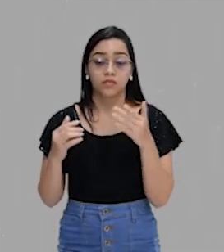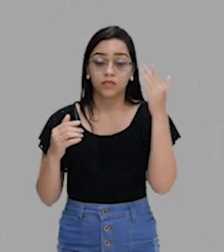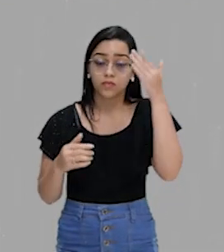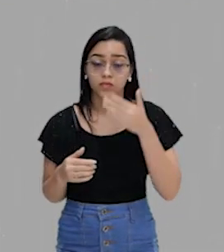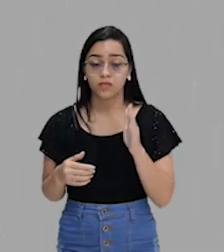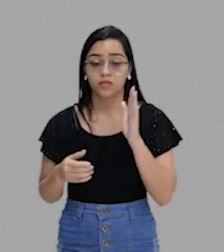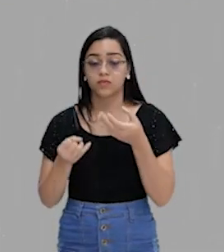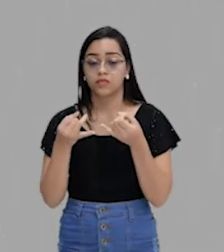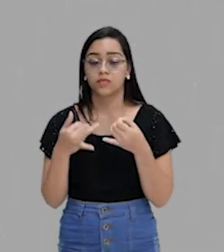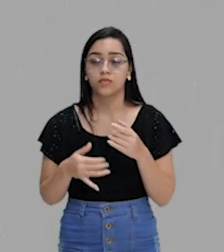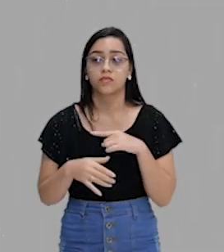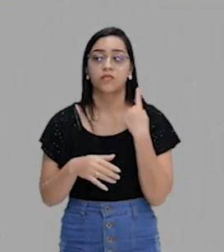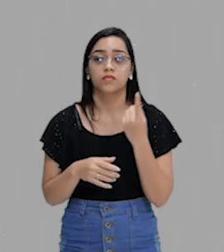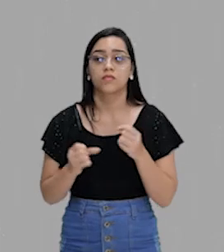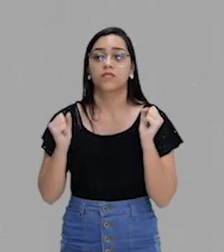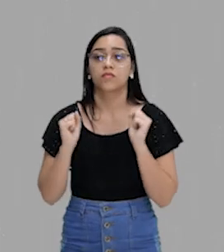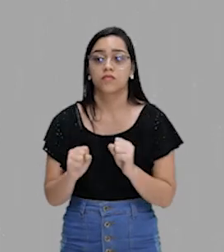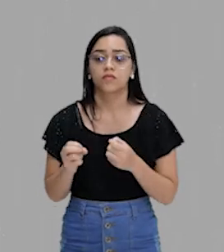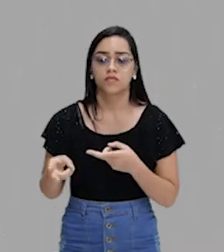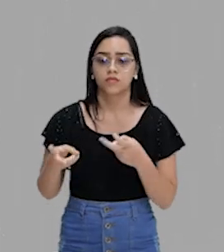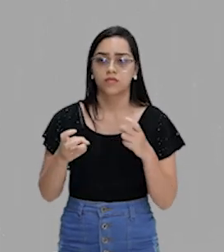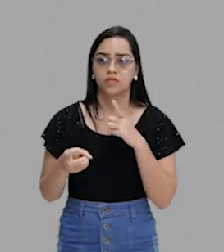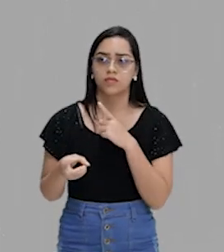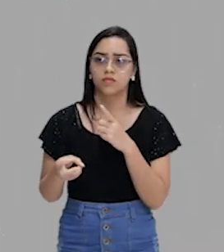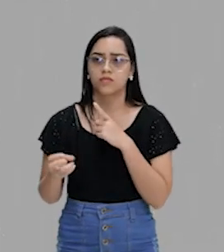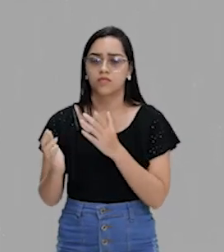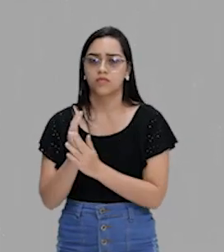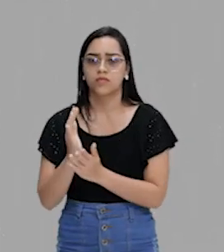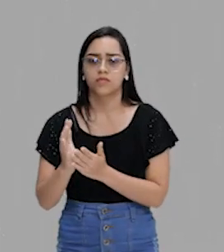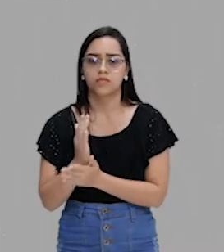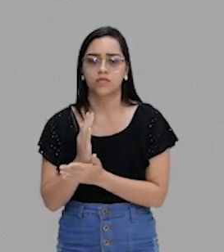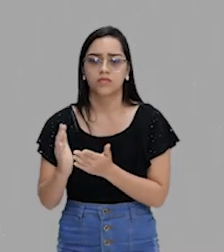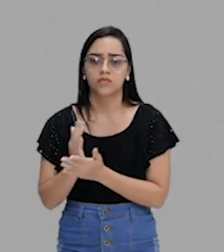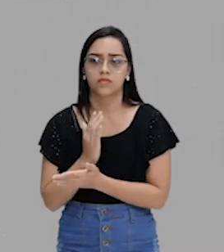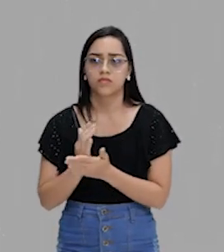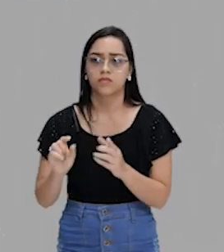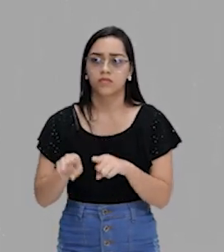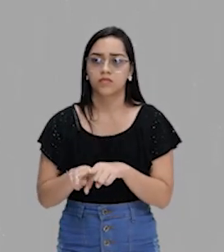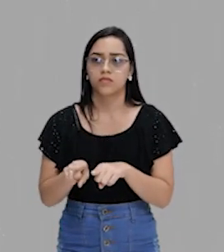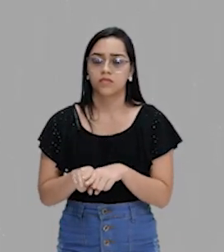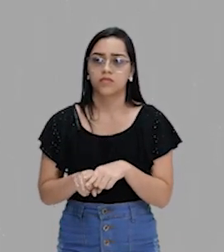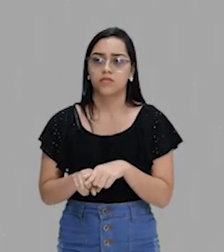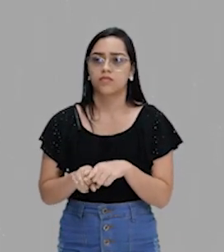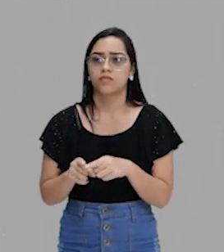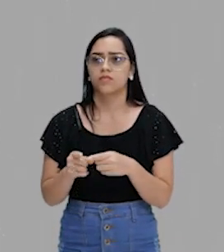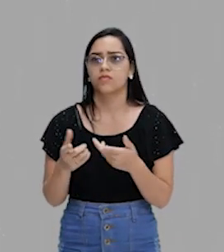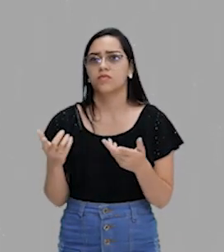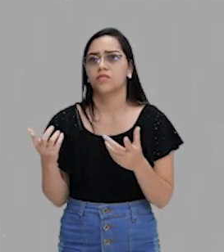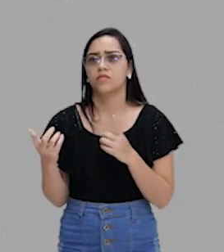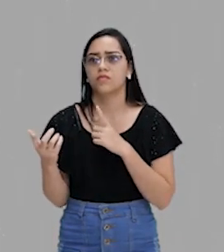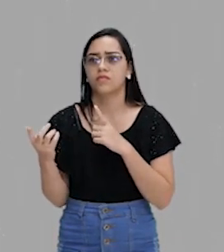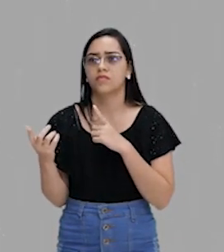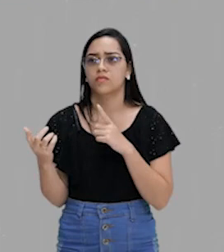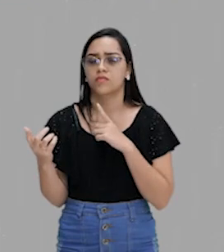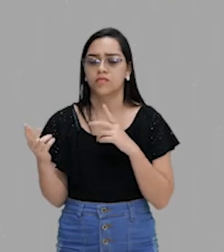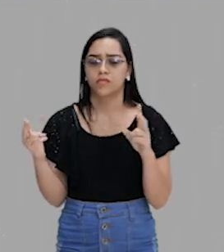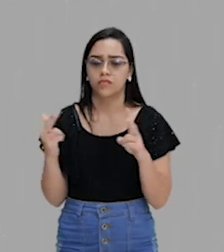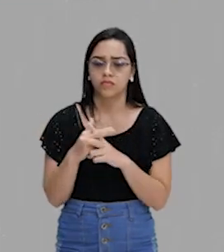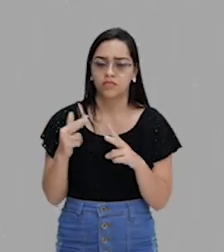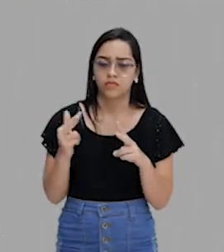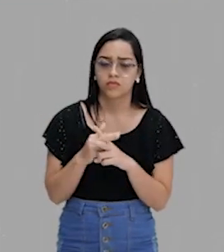dizer, a gente pode observar nas redes sociais, quando fulanos e beltranos se